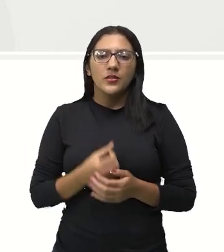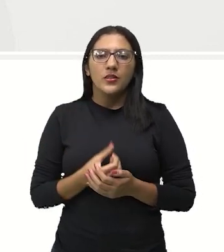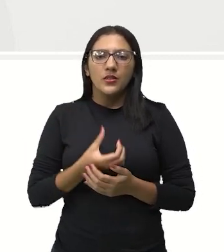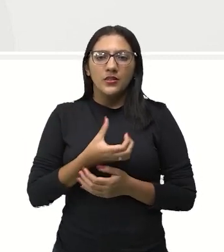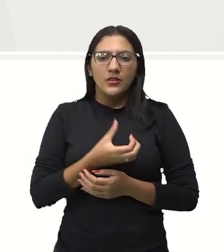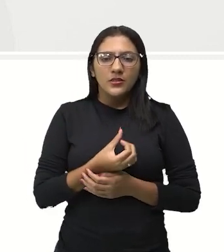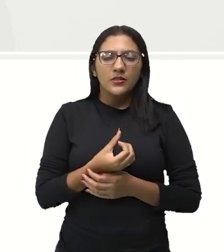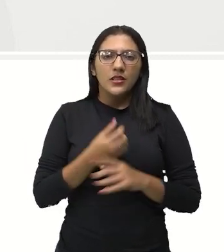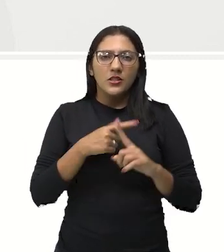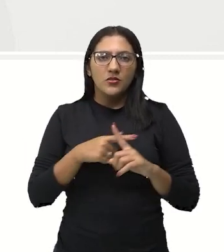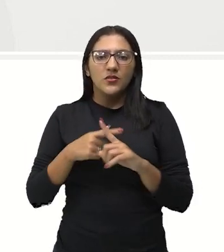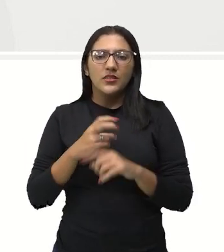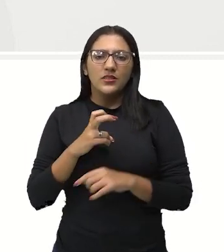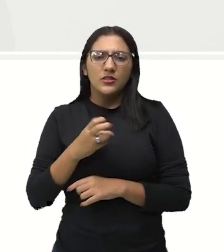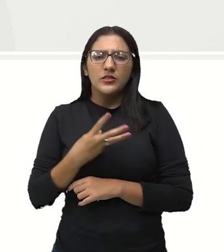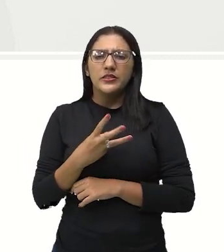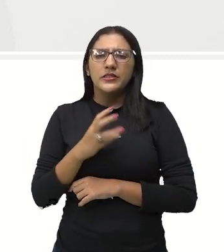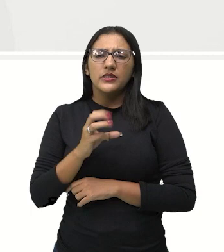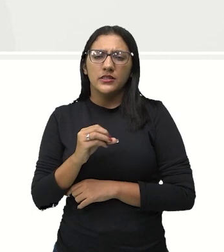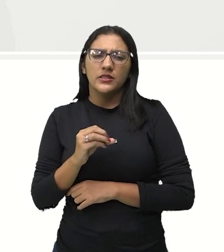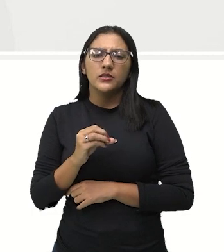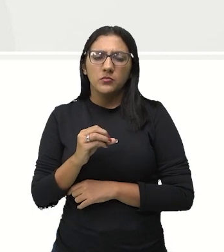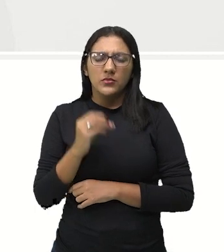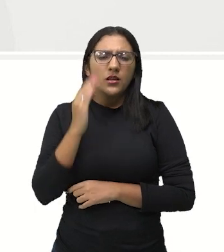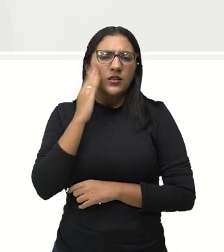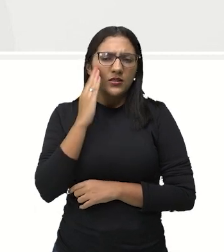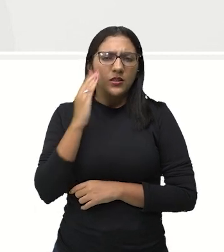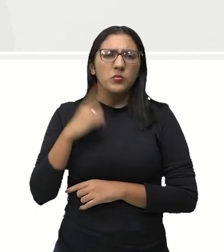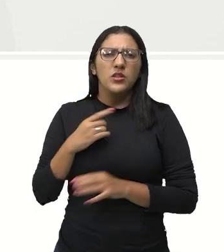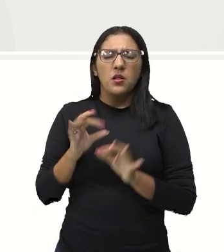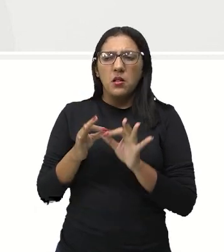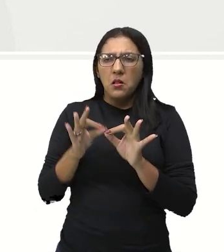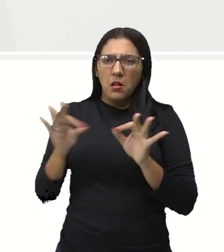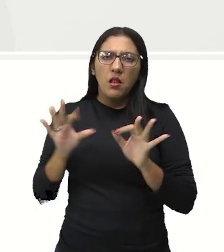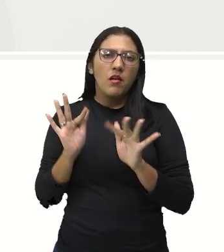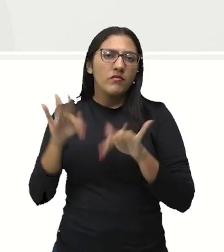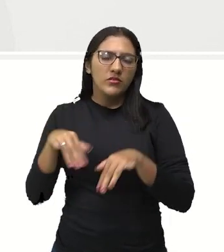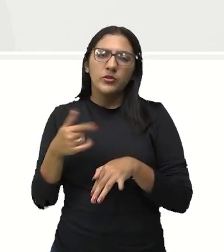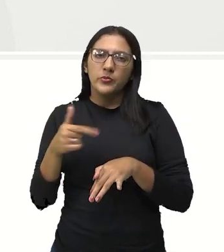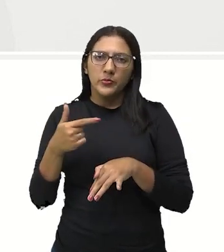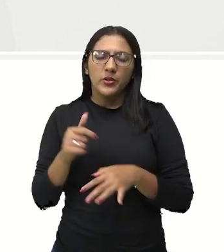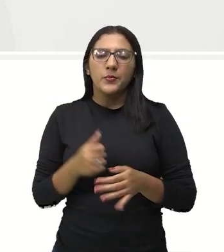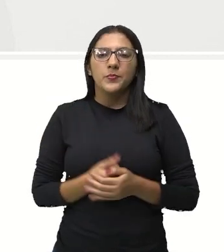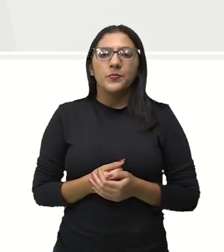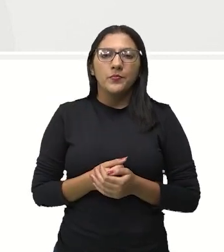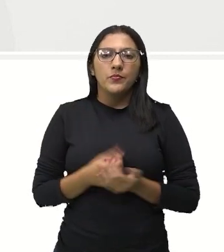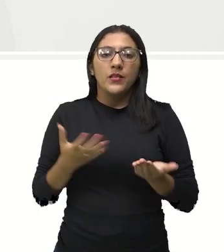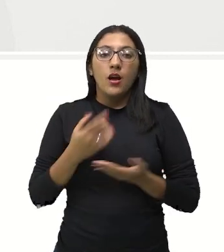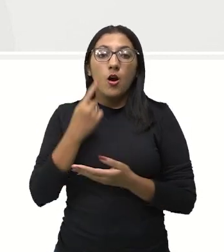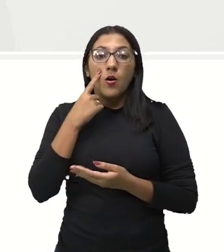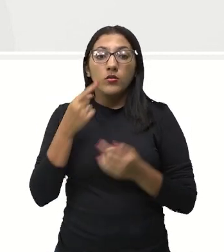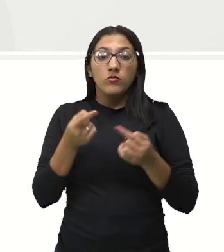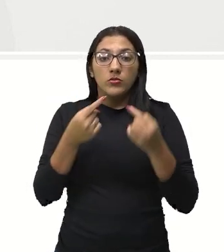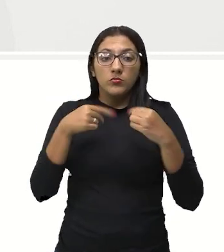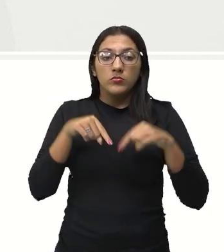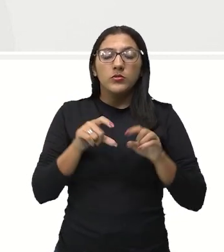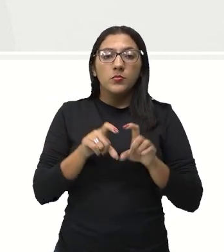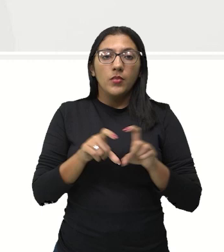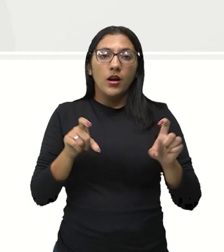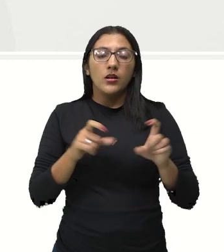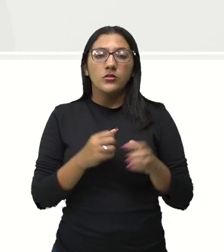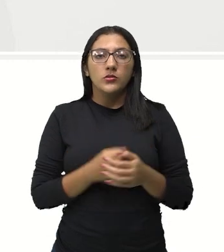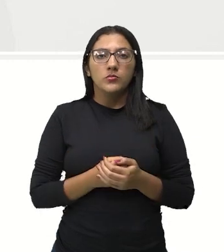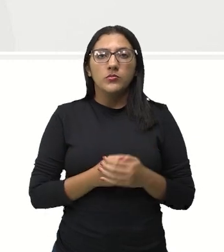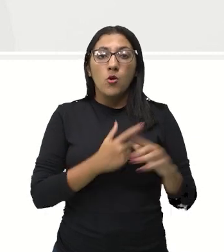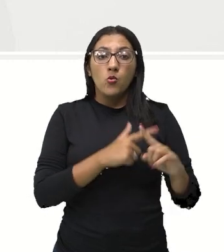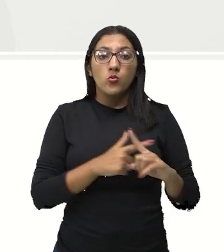múltiplos de 9. Bom, primeiro múltiplo de 9 é o próprio 0. Tá bom? Depois, 9 vezes